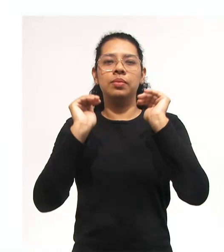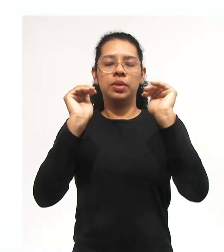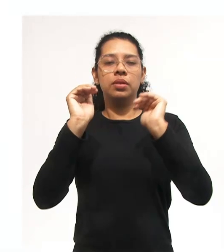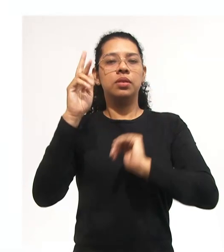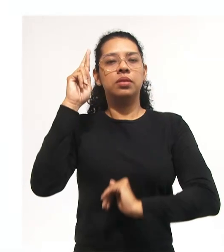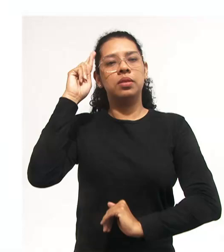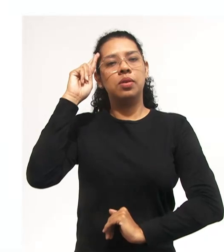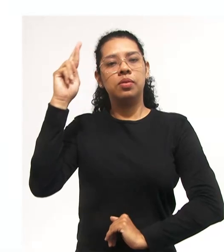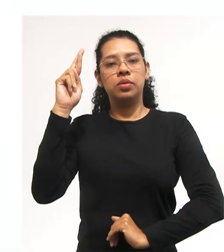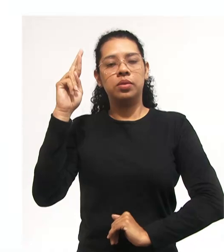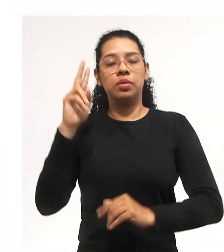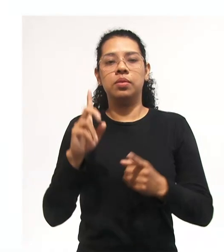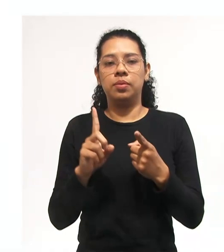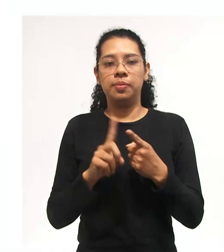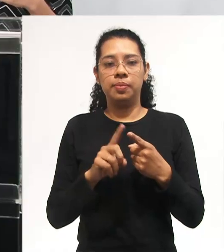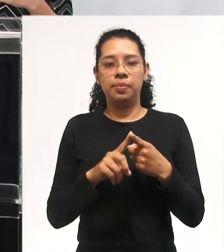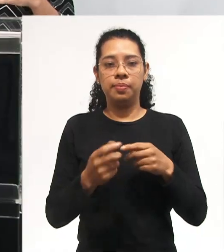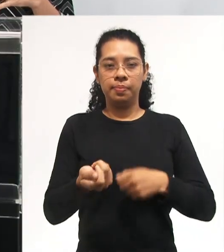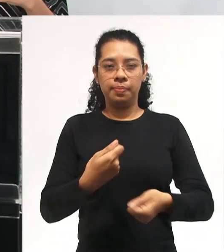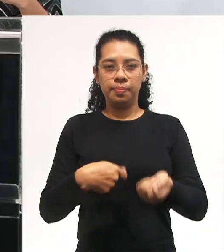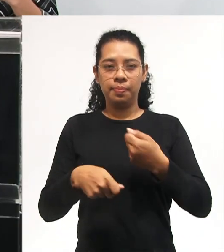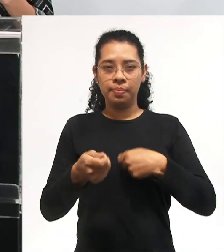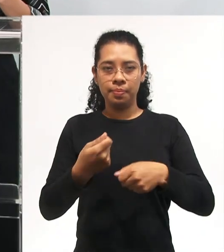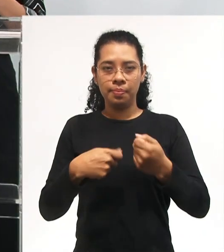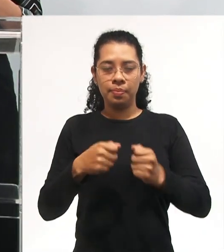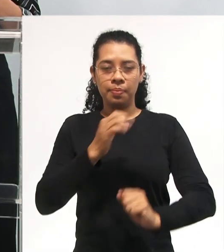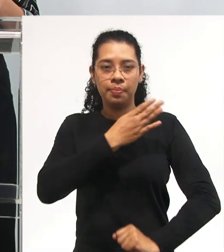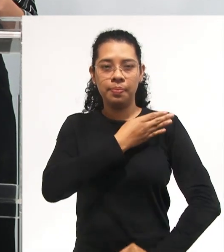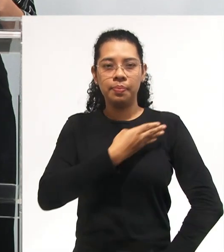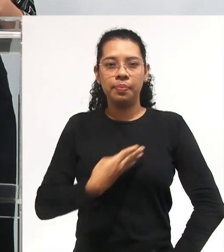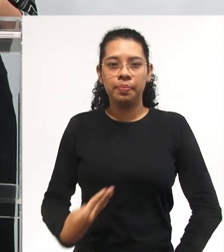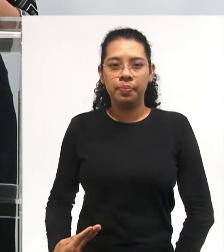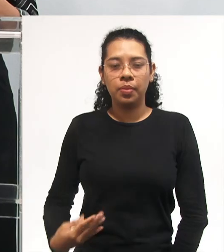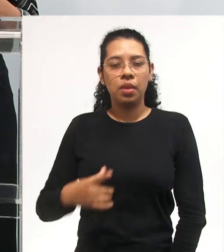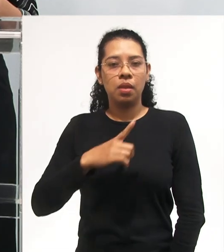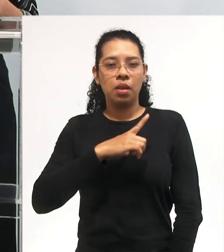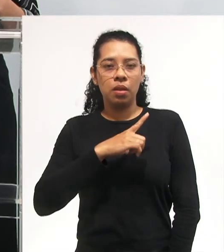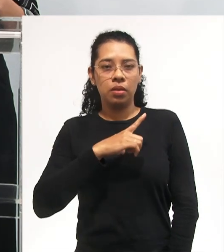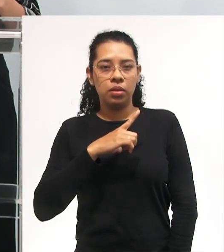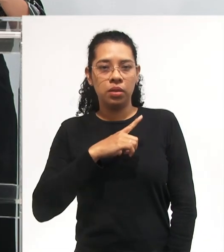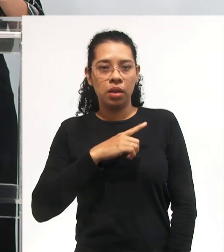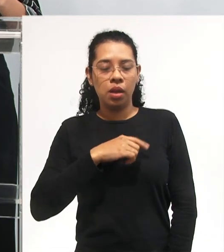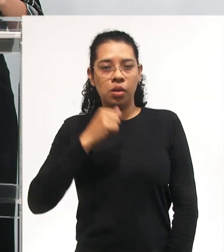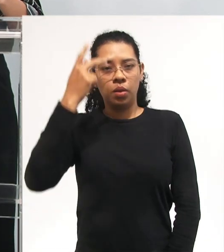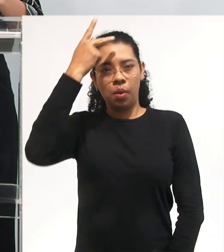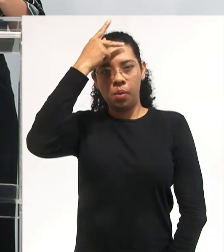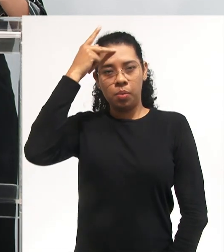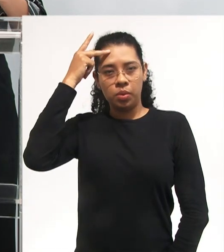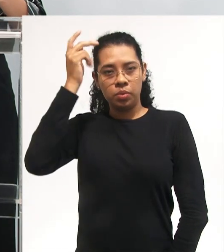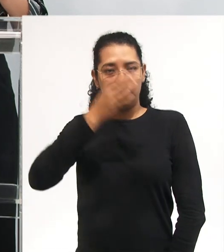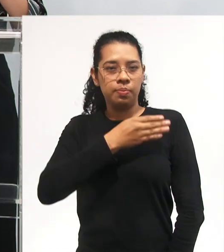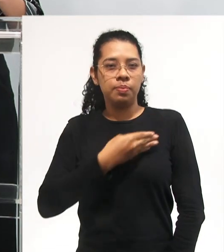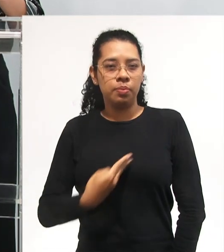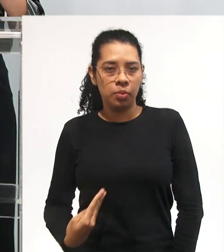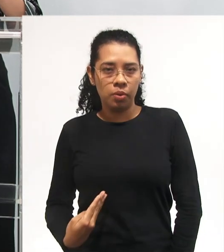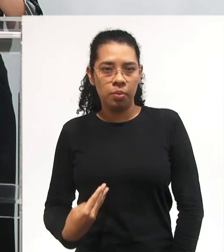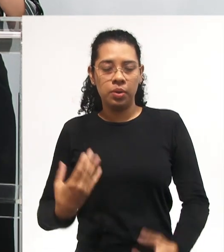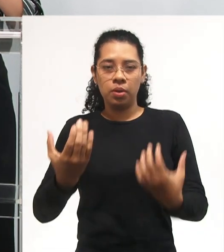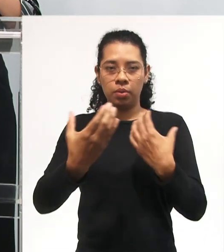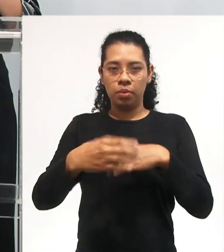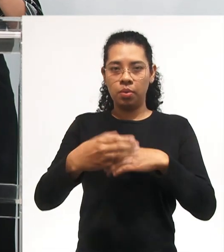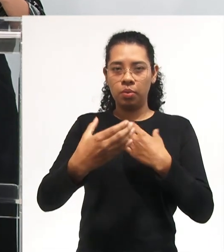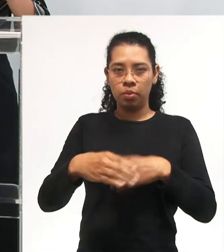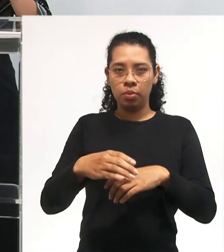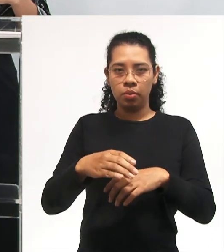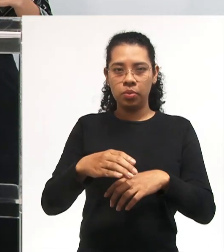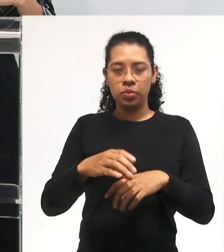isso? Que dentro da administração pública, nós temos servidores públicos e outros agentes que não ingressam por meio de concurso,